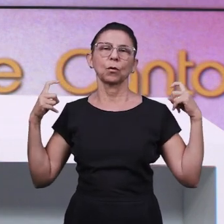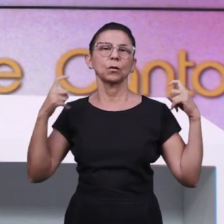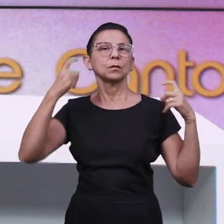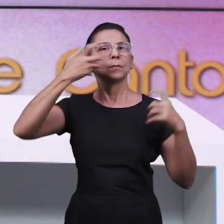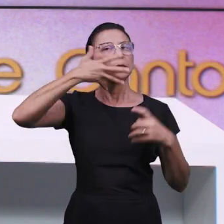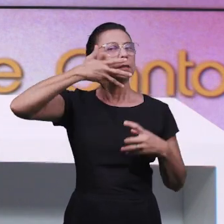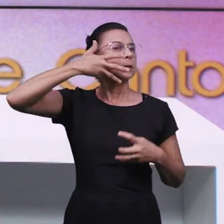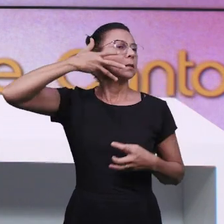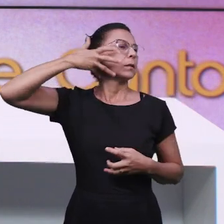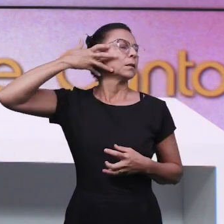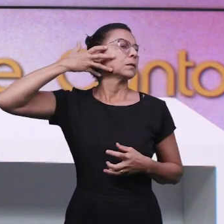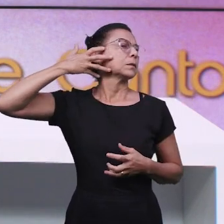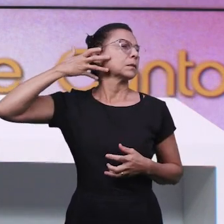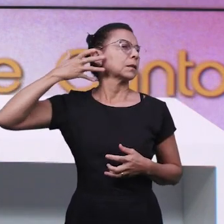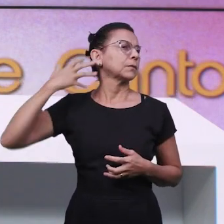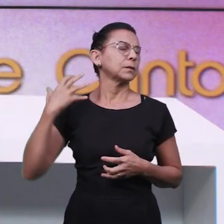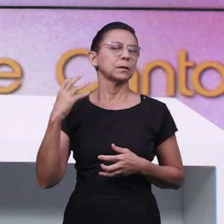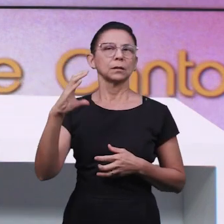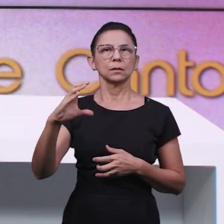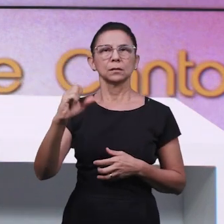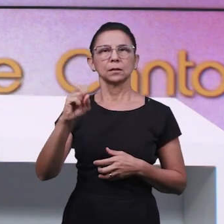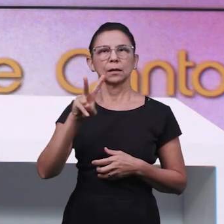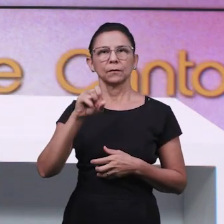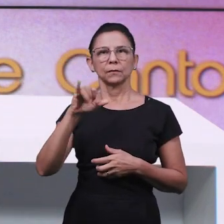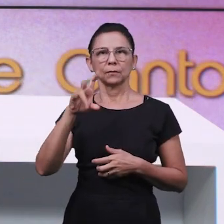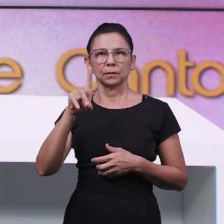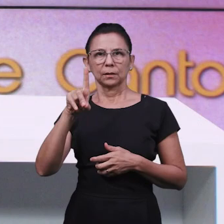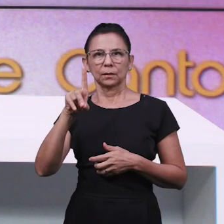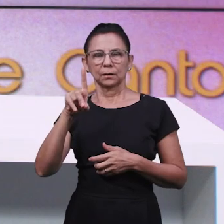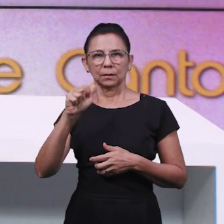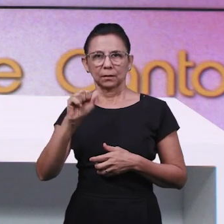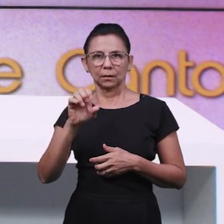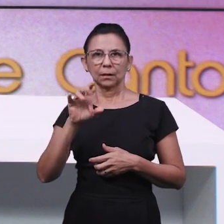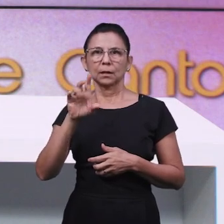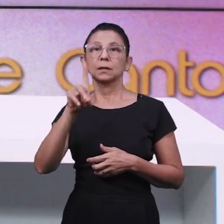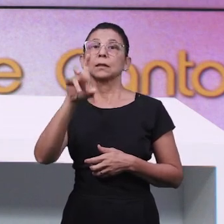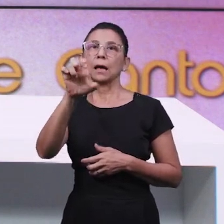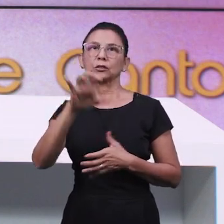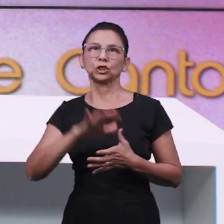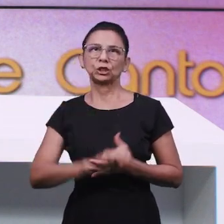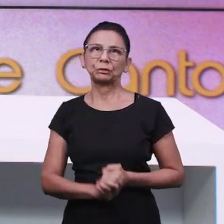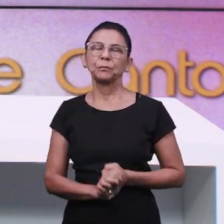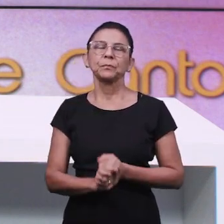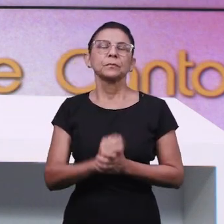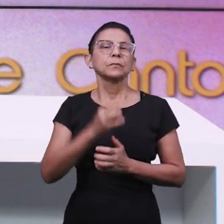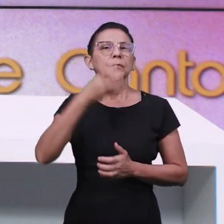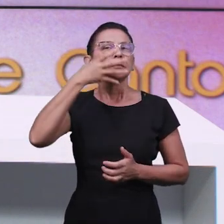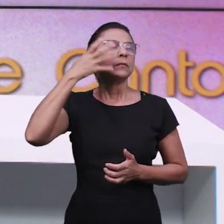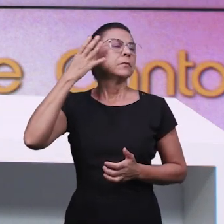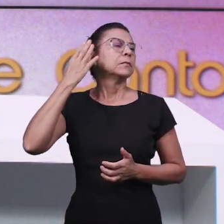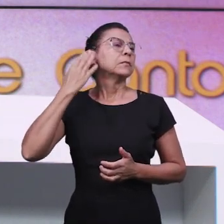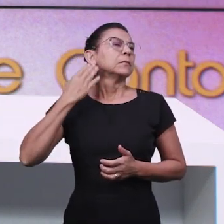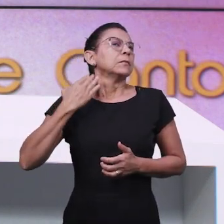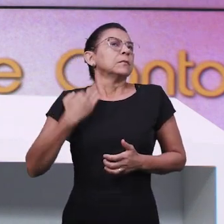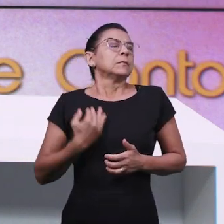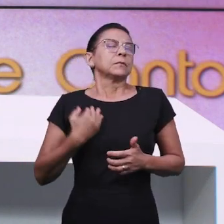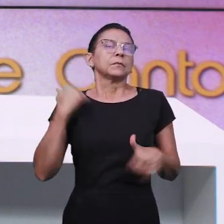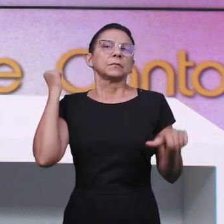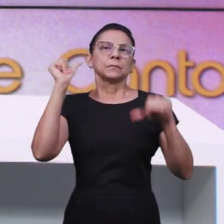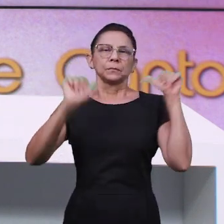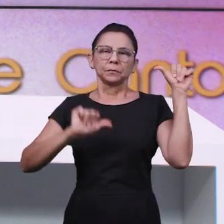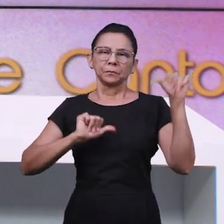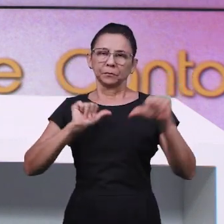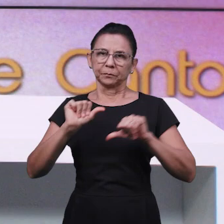as cavidades do nosso trato vocal e aqui ele começa a ser moldado a partir dos nossos